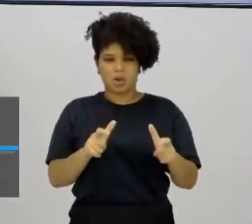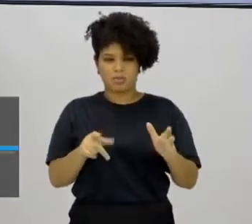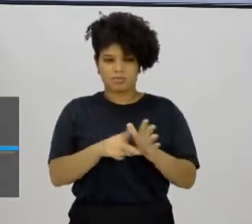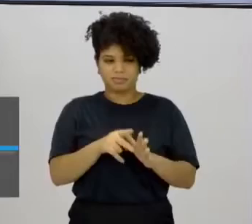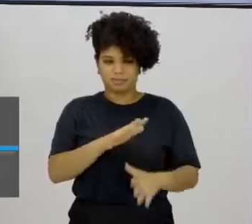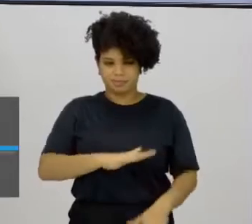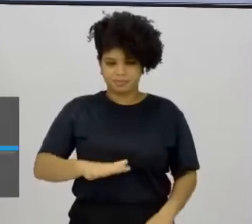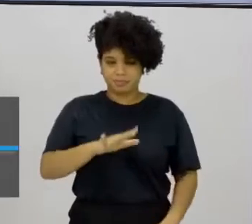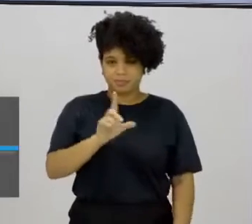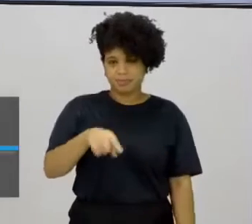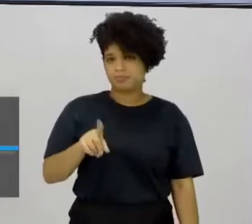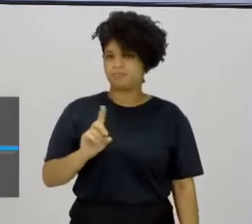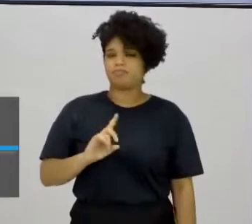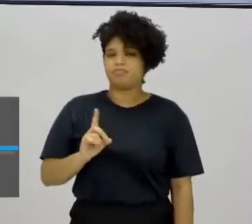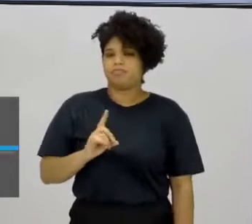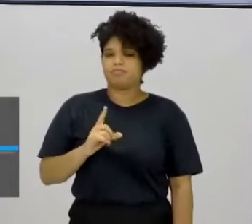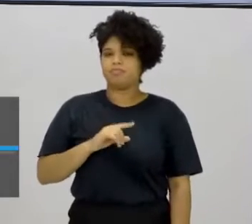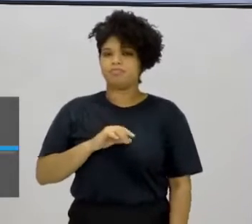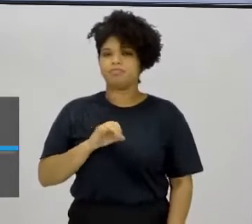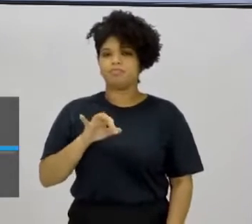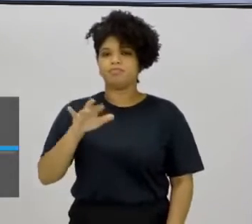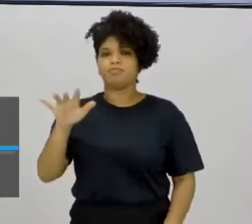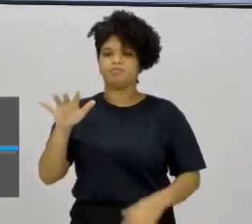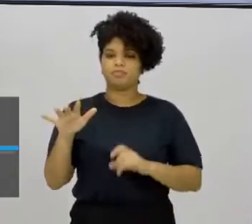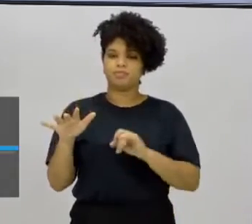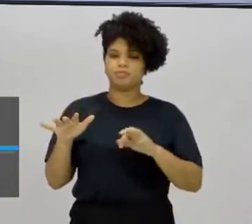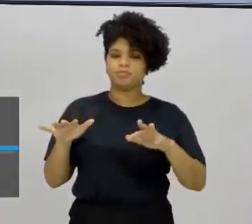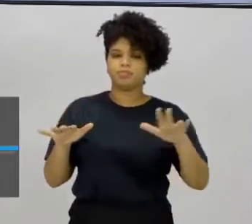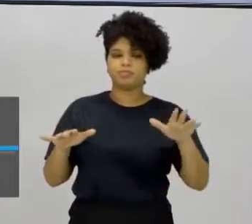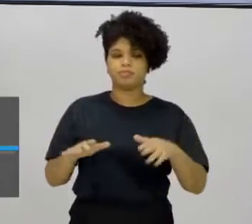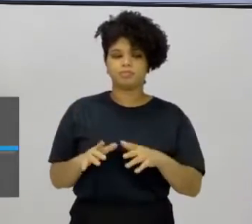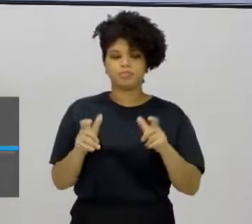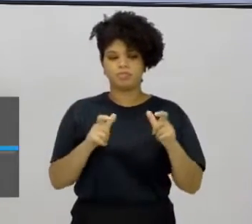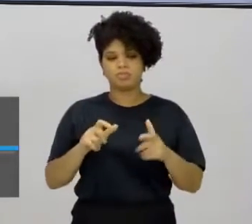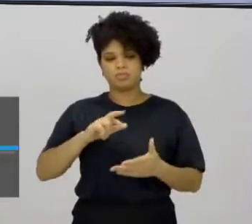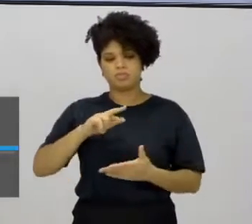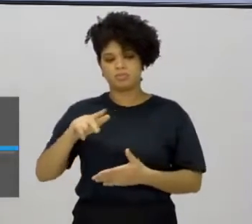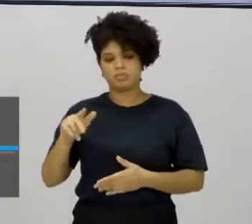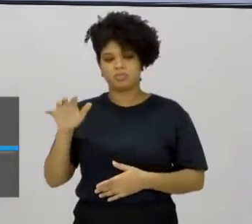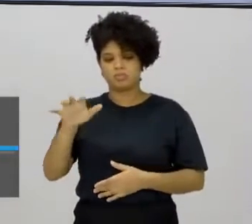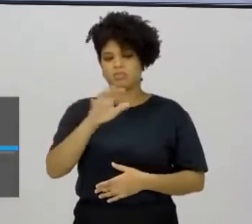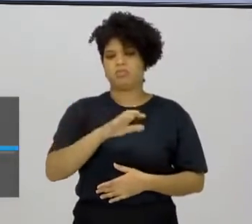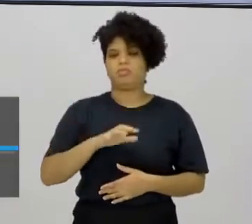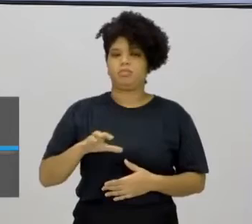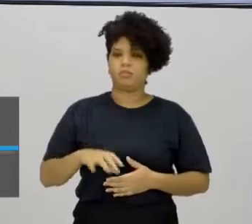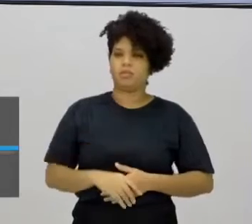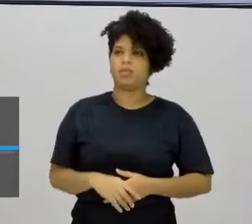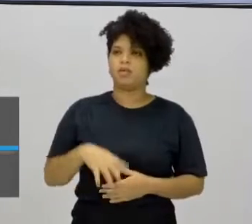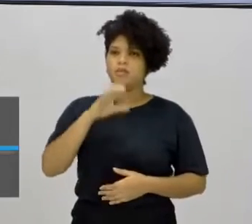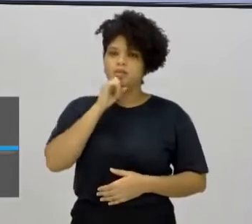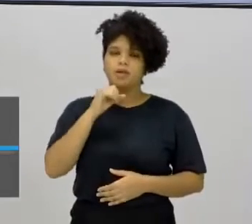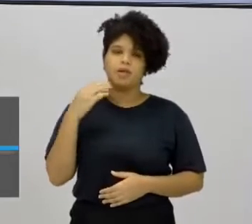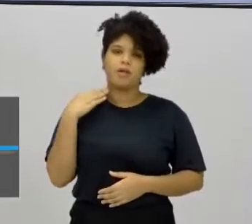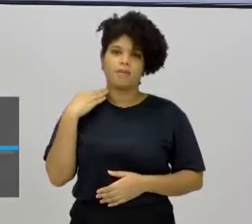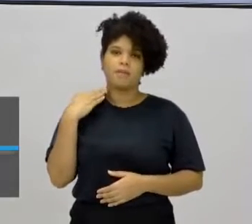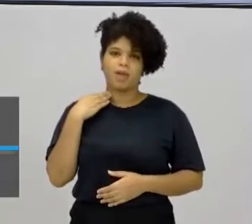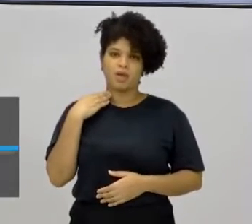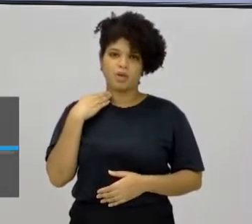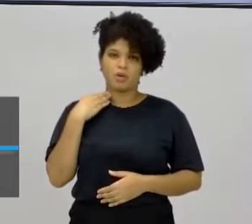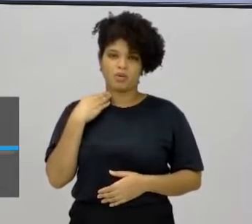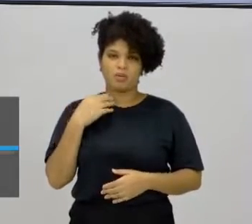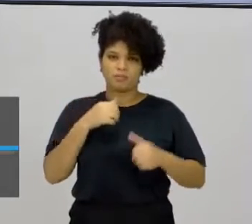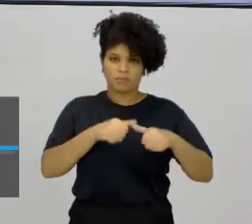num espaço, ela vai se destrinchando, ela vai indo para outras regiões. Então os bancos, eles vão pegando